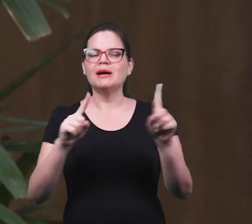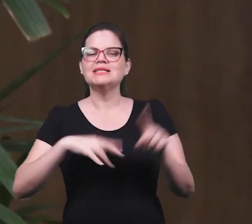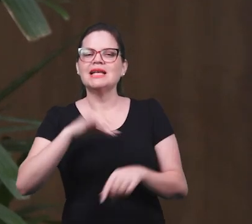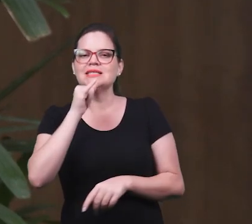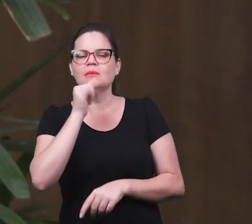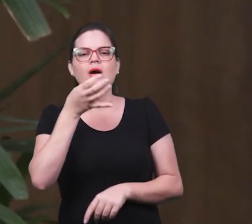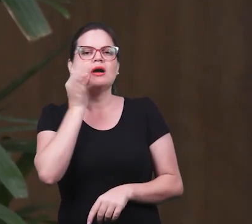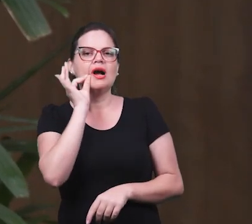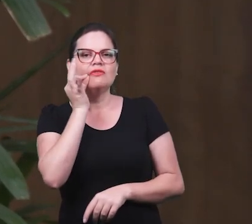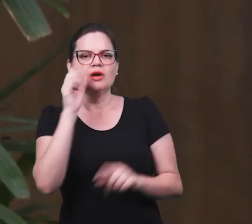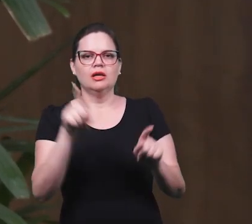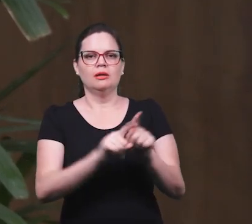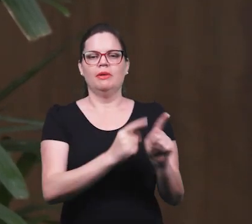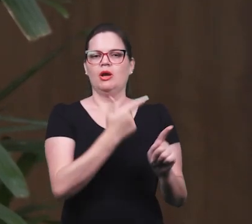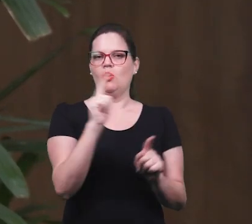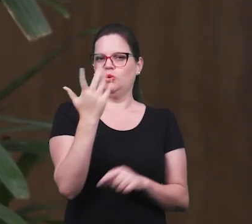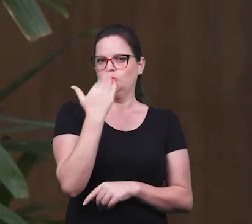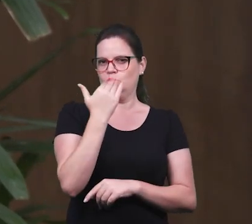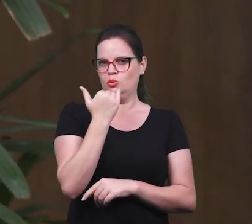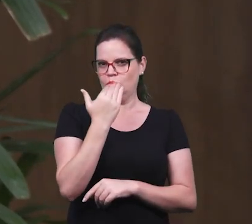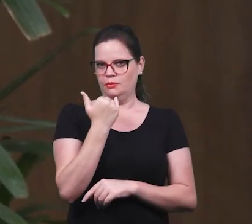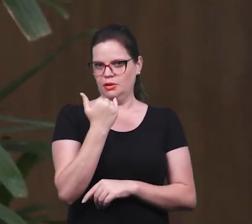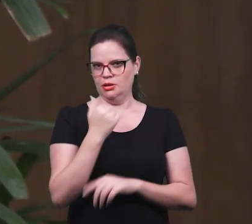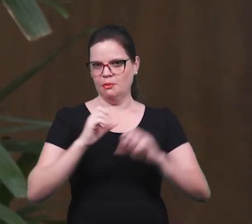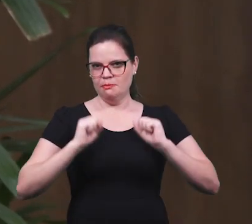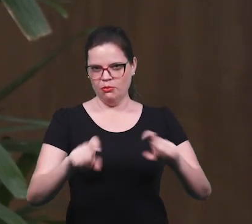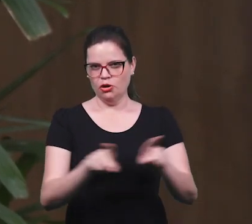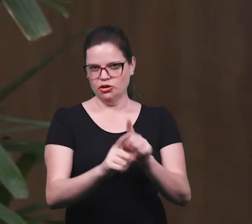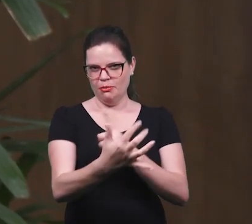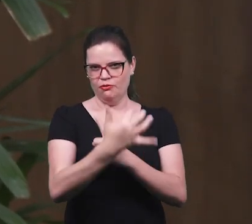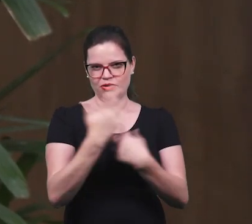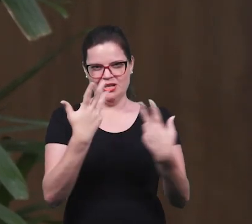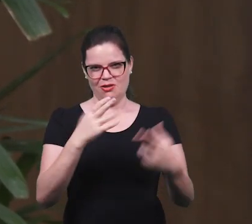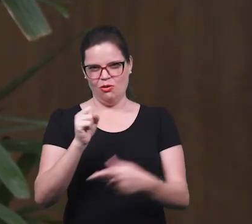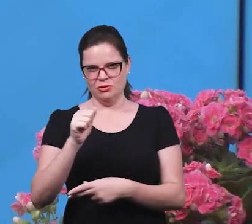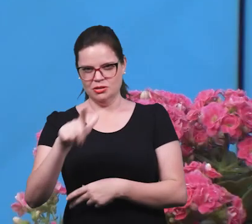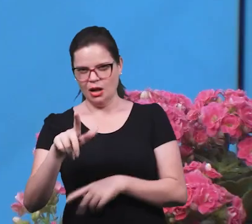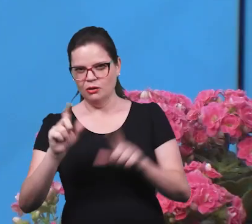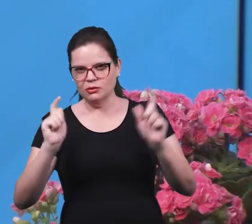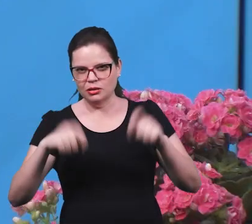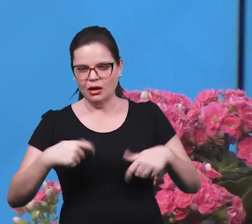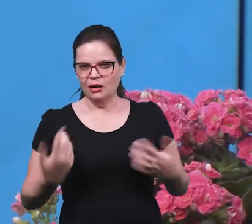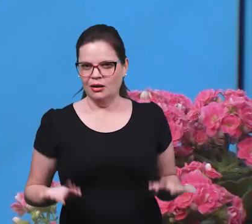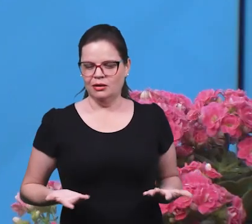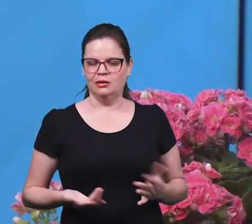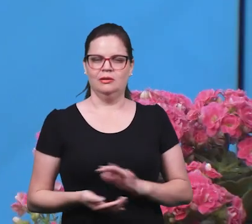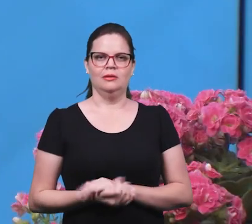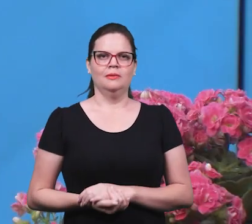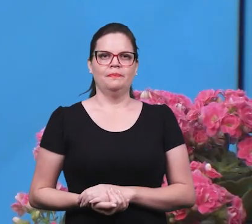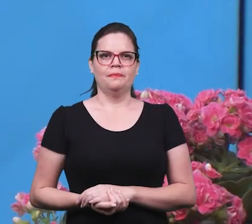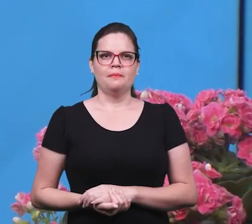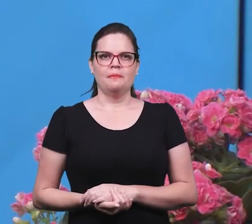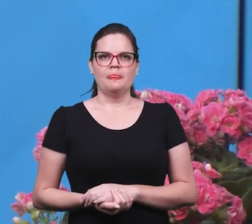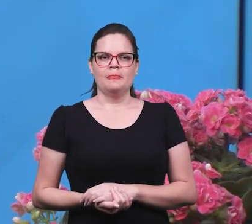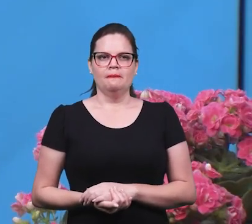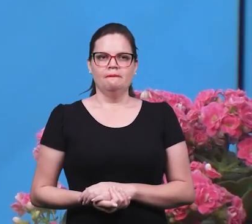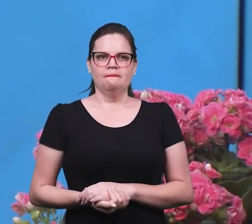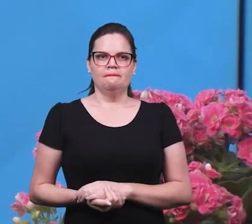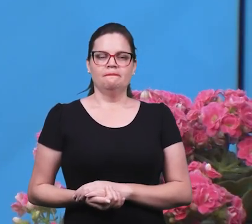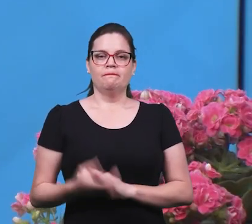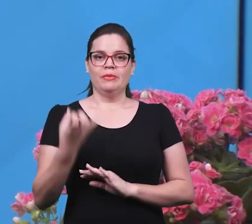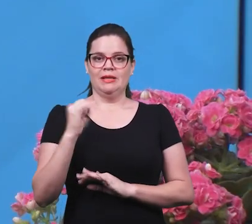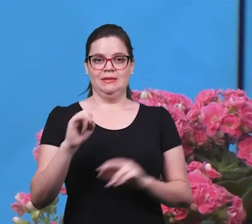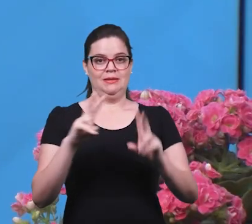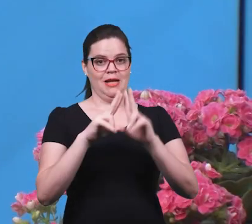ou outros alimentos podem influenciar na pressão também? Olha, quando a gente trata